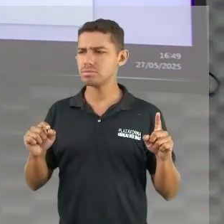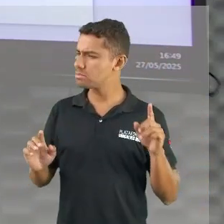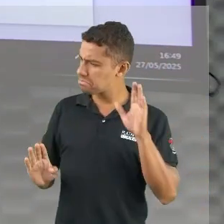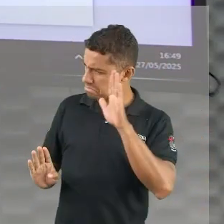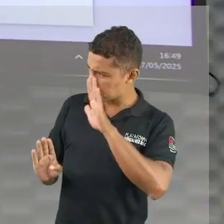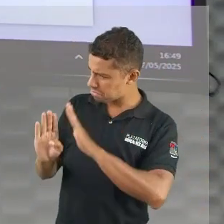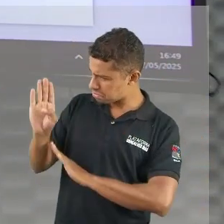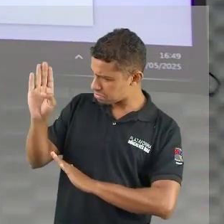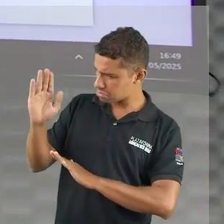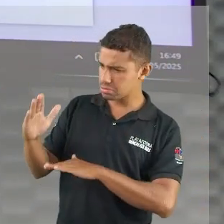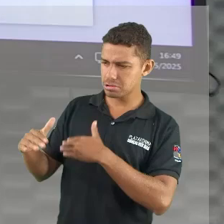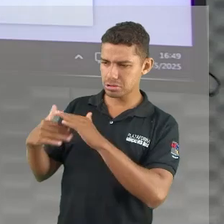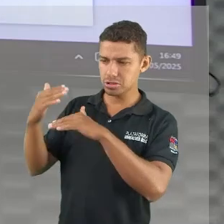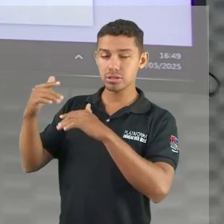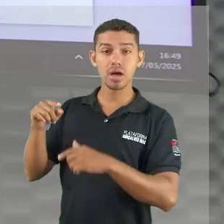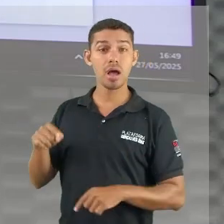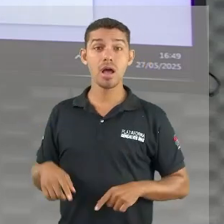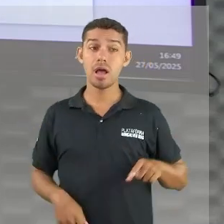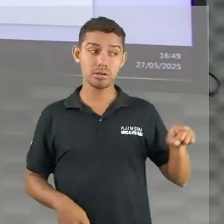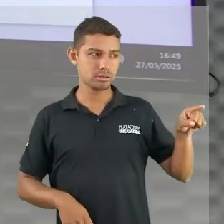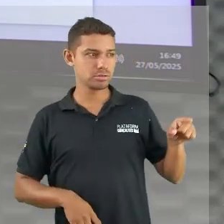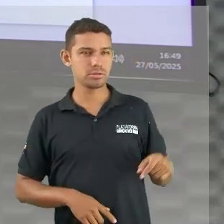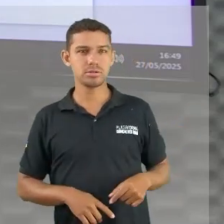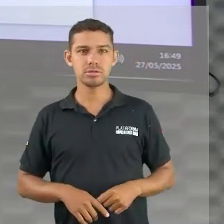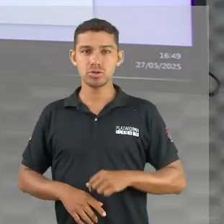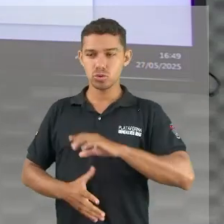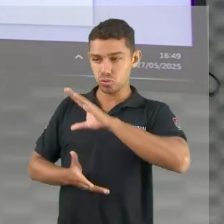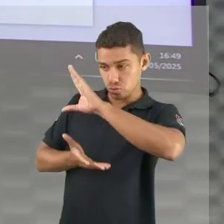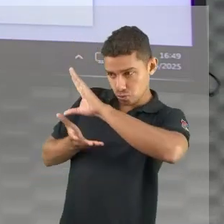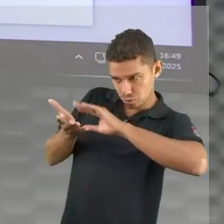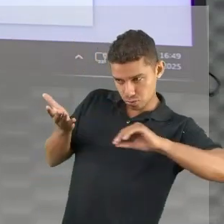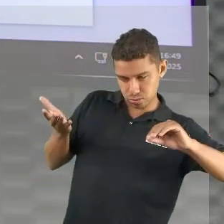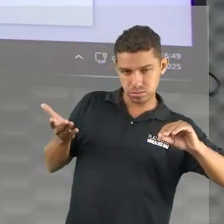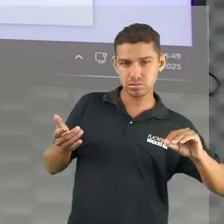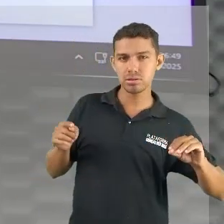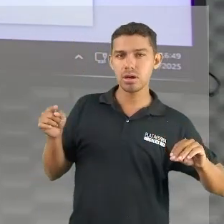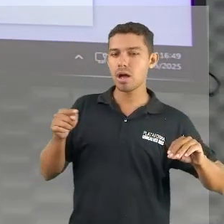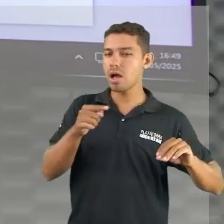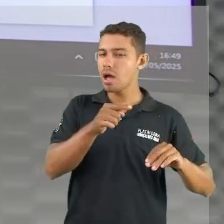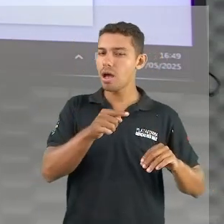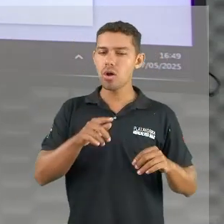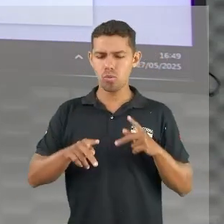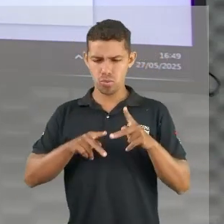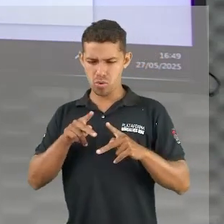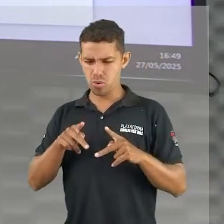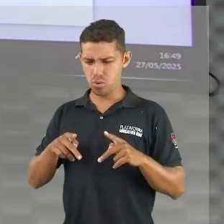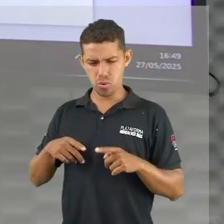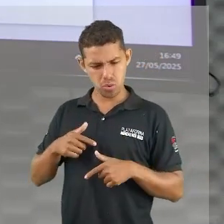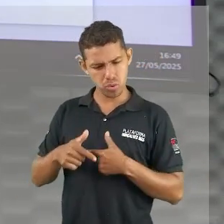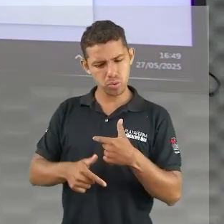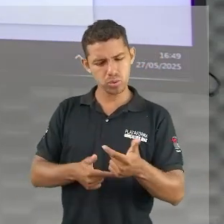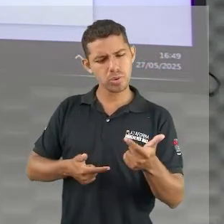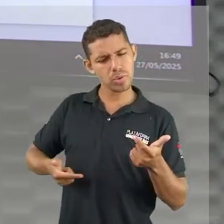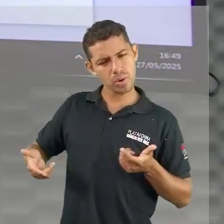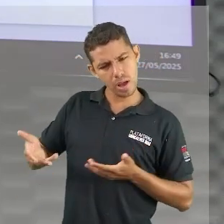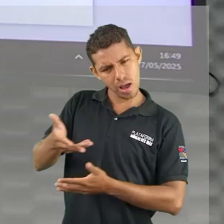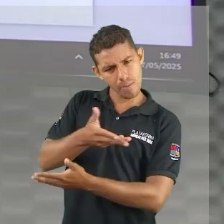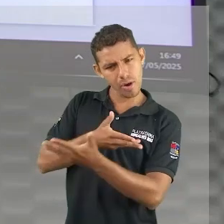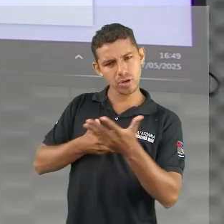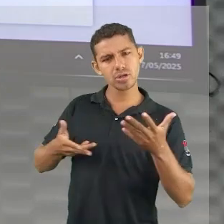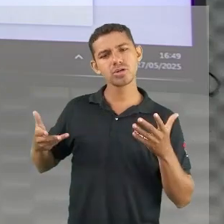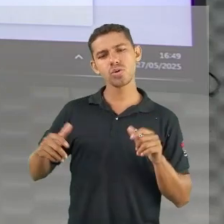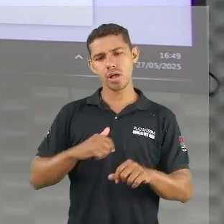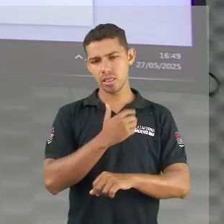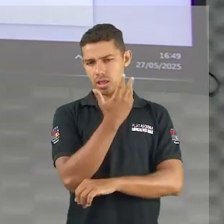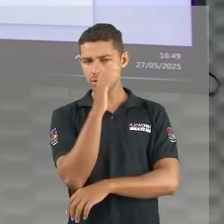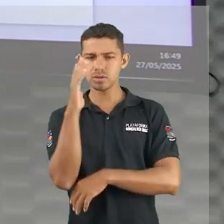com que essas populações existissem até aqui de uma forma completamente harmoniosa com a